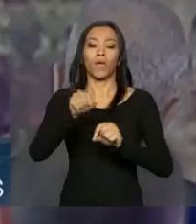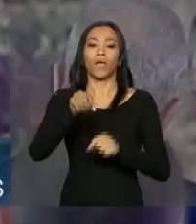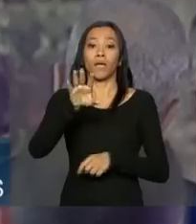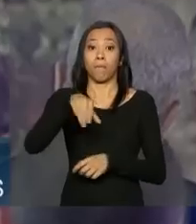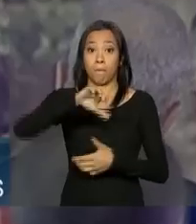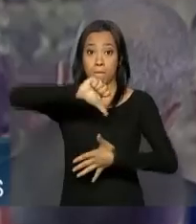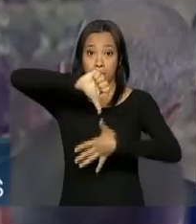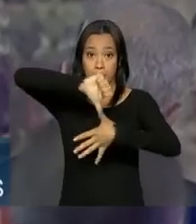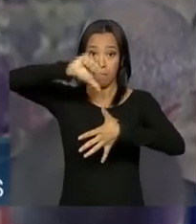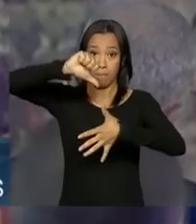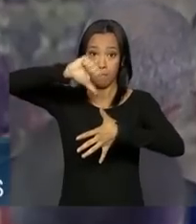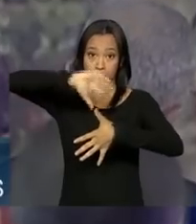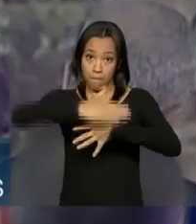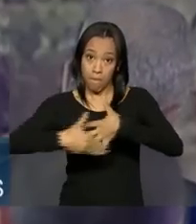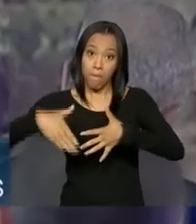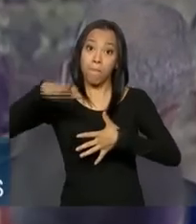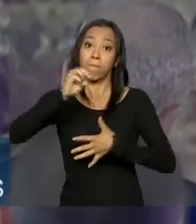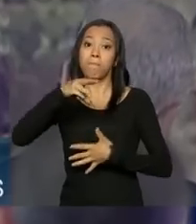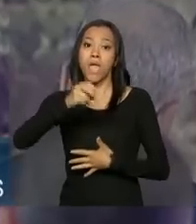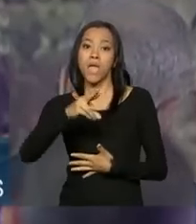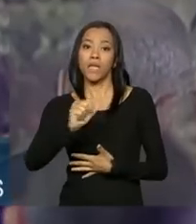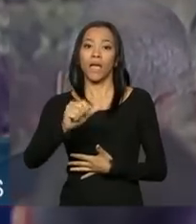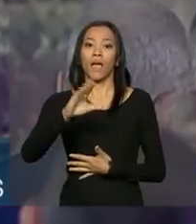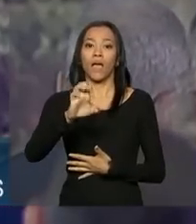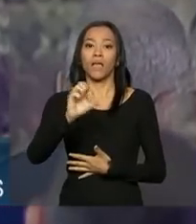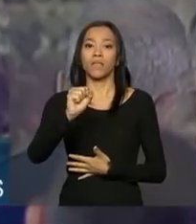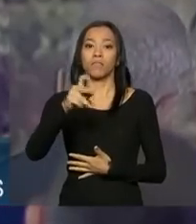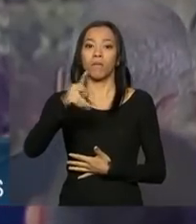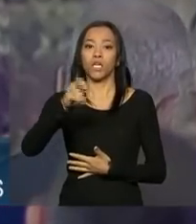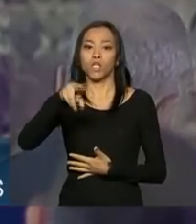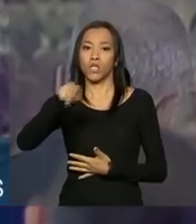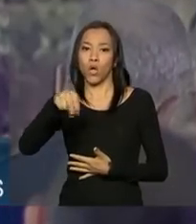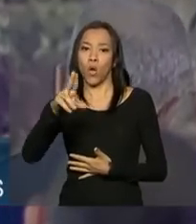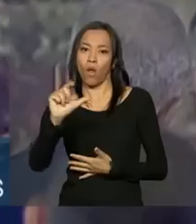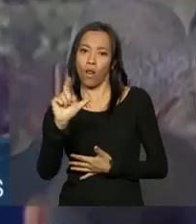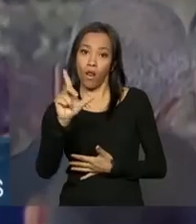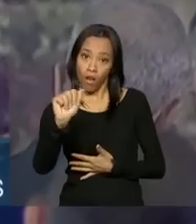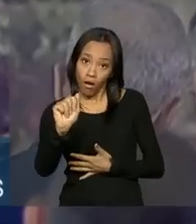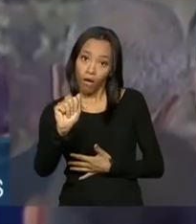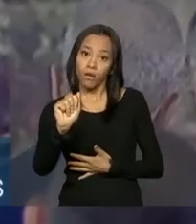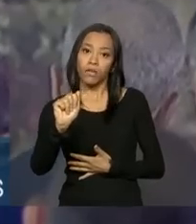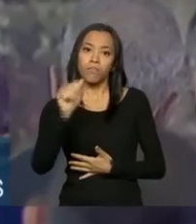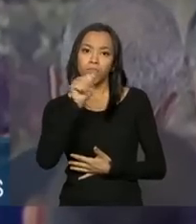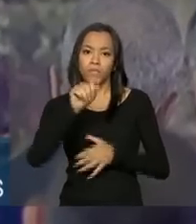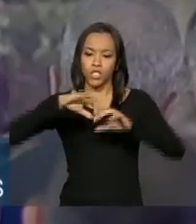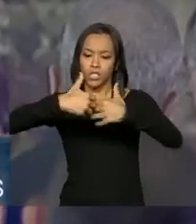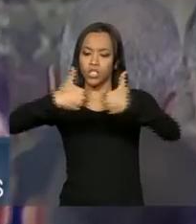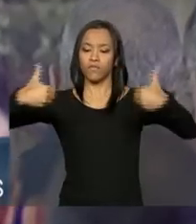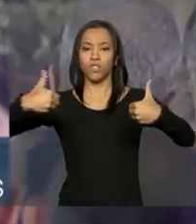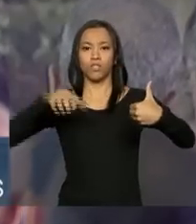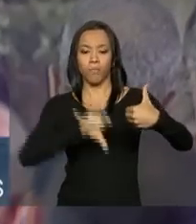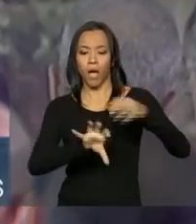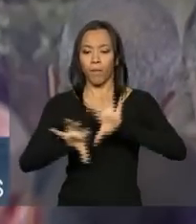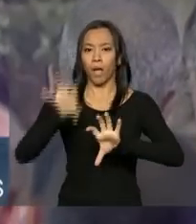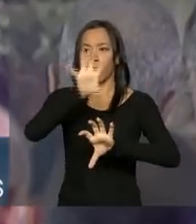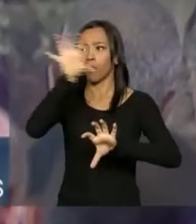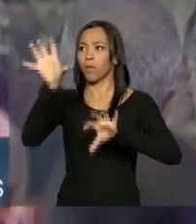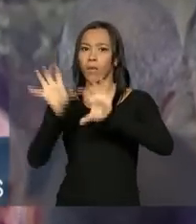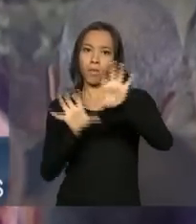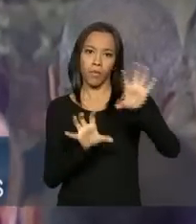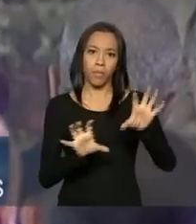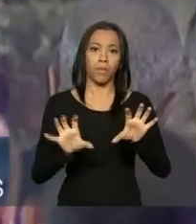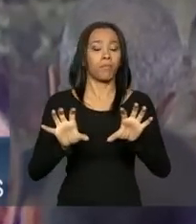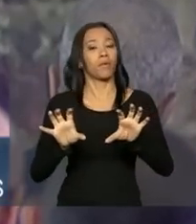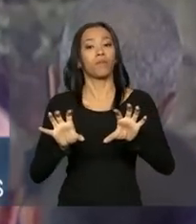vemos que a América Espanhola se dividiu em pequenos países, espalhados por